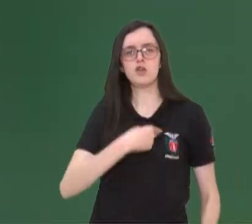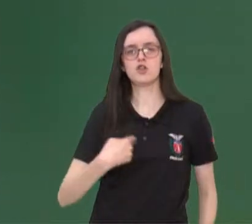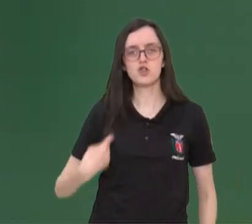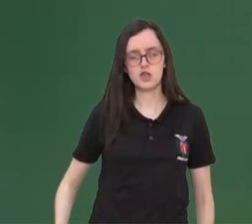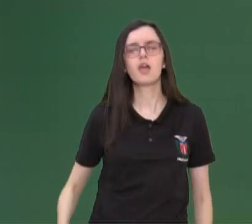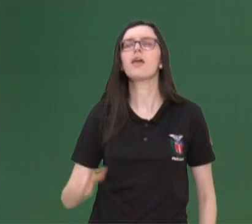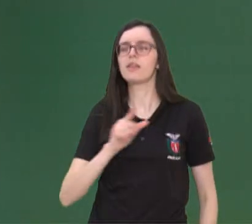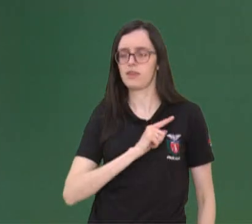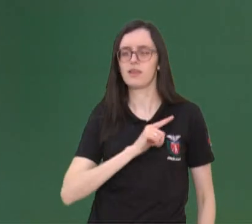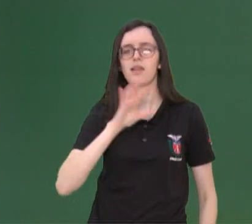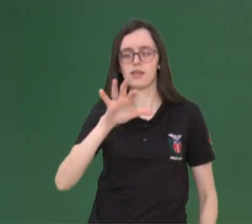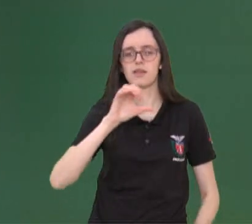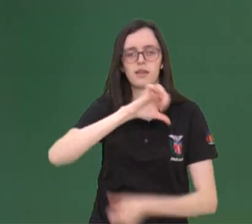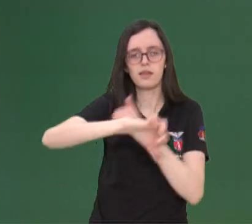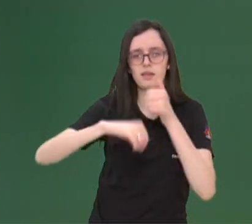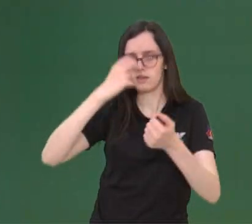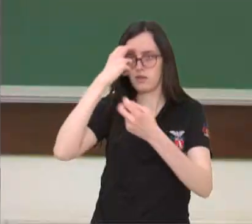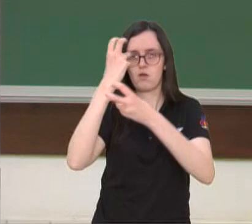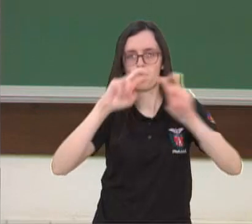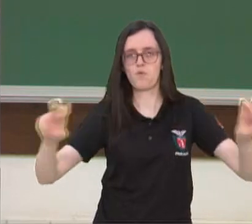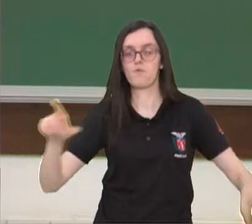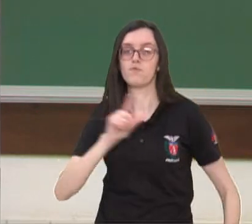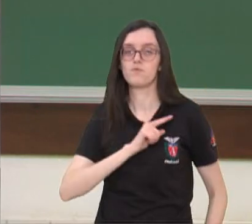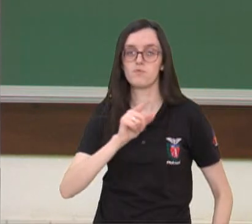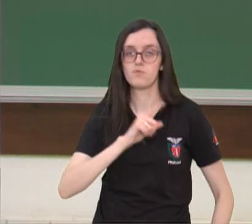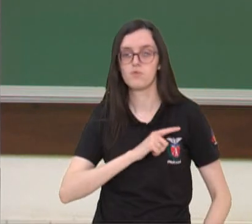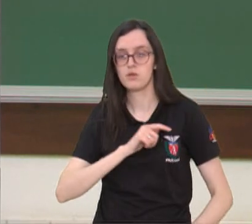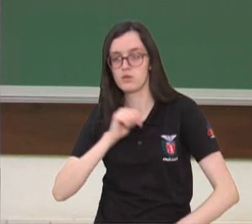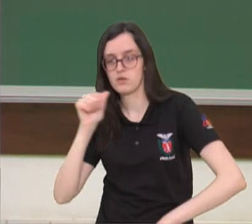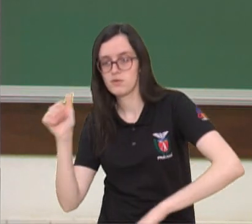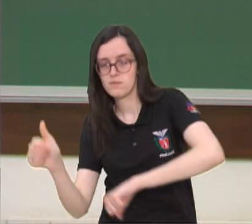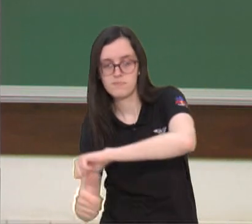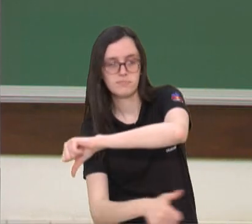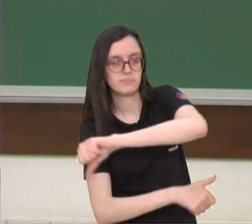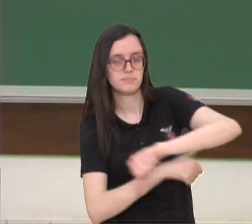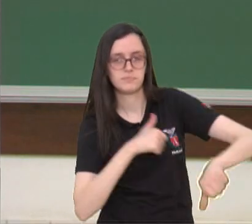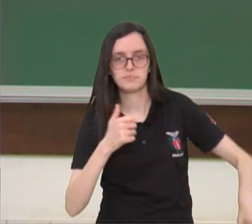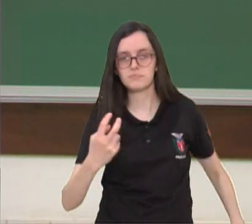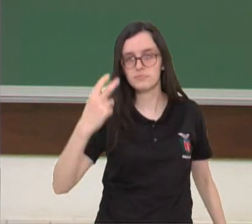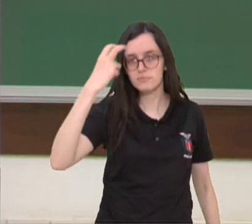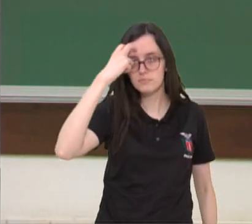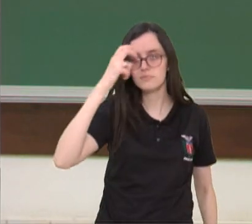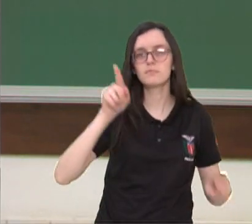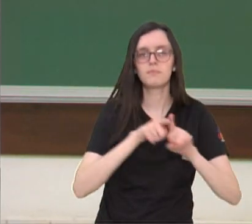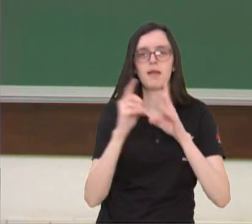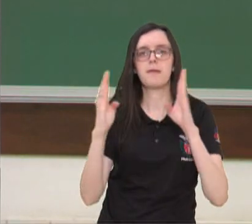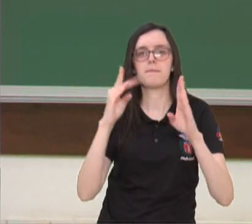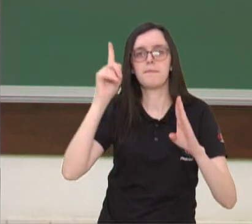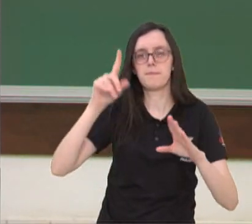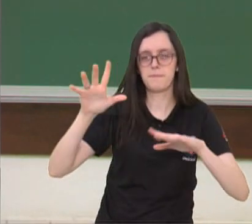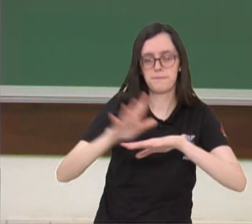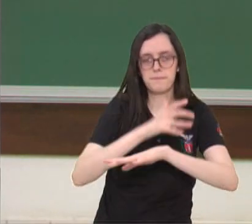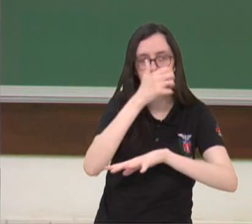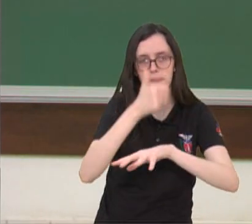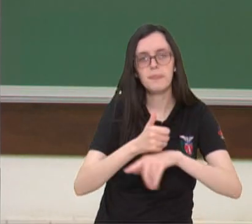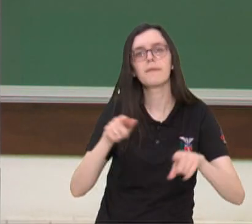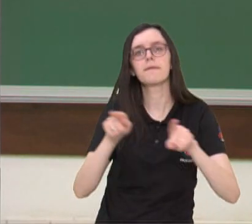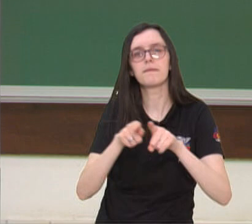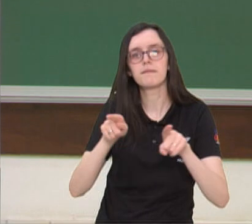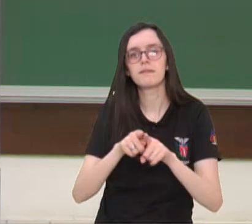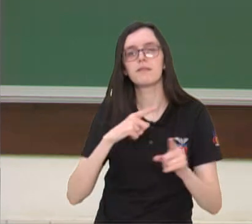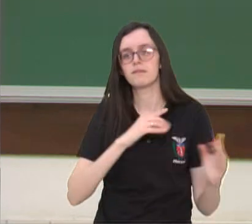passa por esse aculturamento. Passou nos períodos da colonização, passou no período